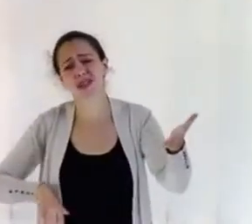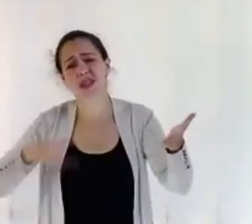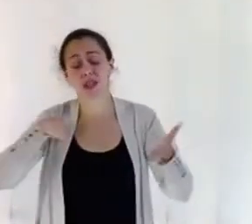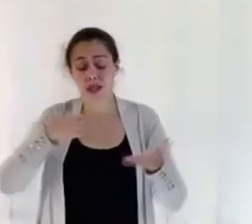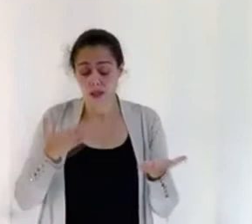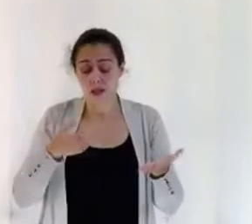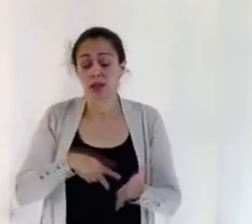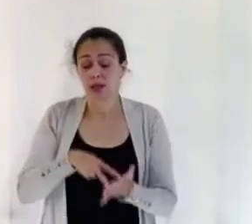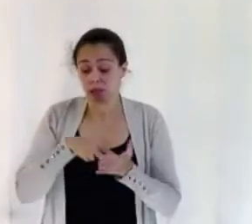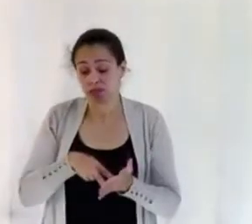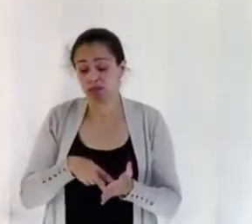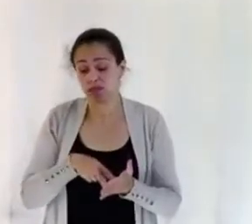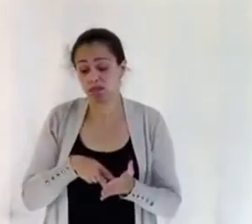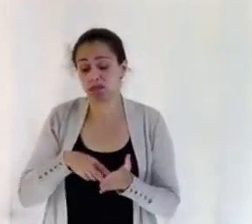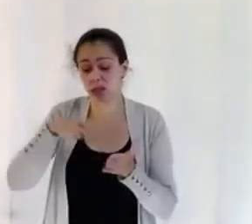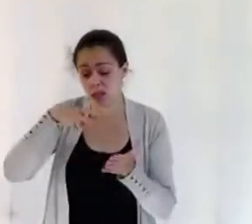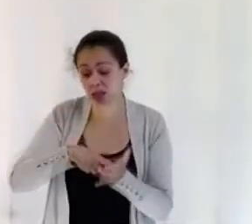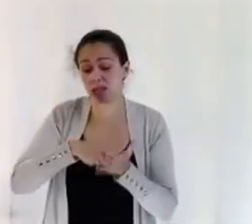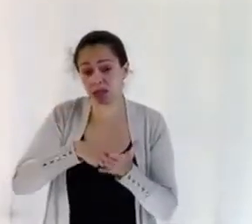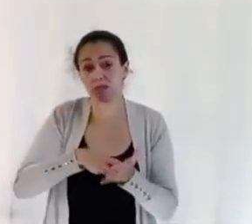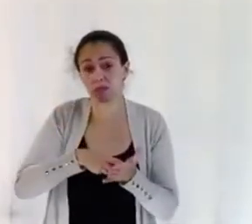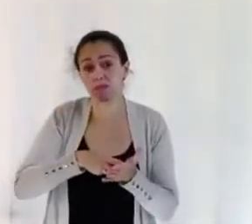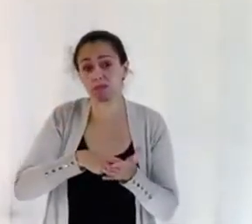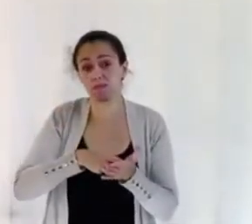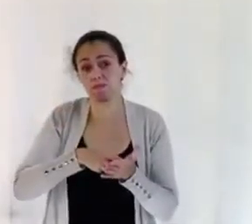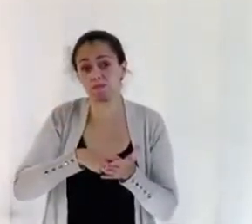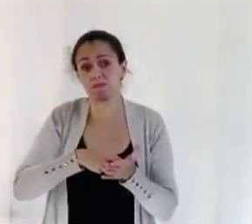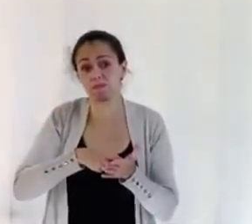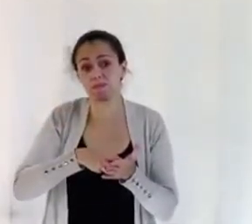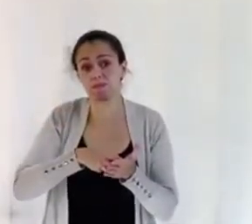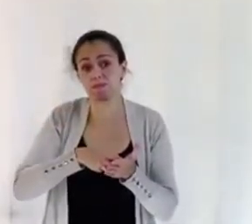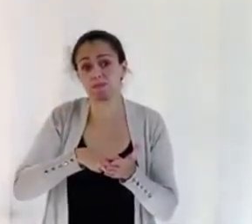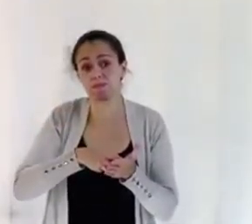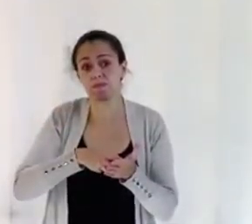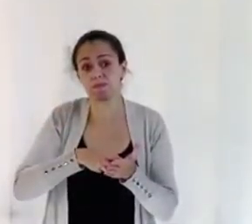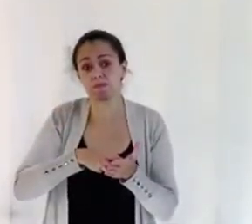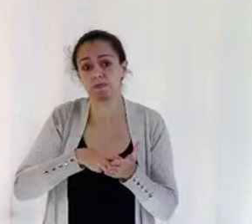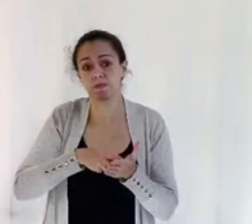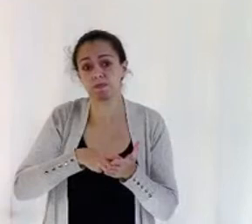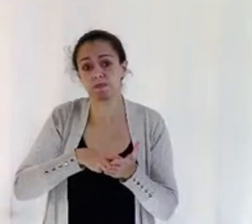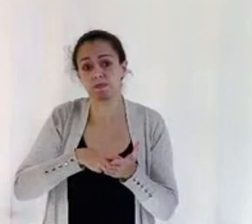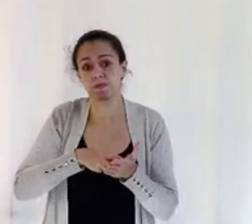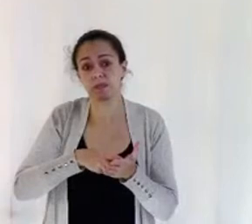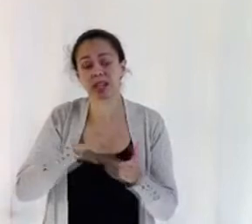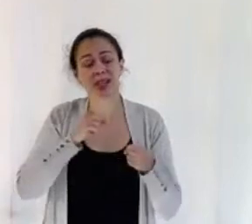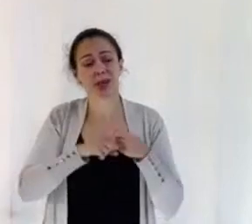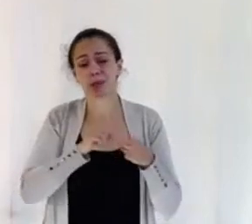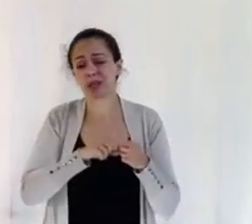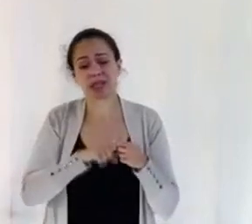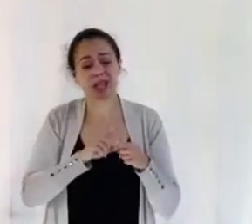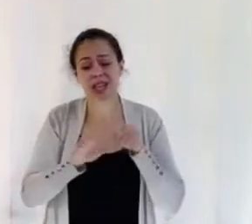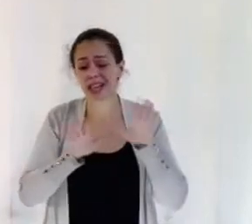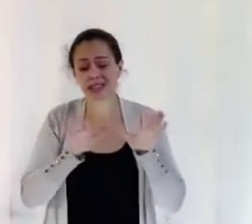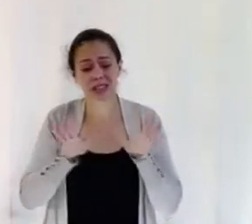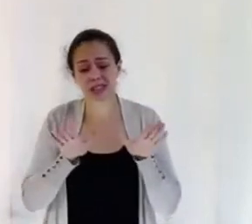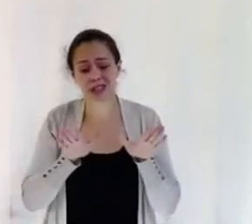para que no momento que aquela ovelha precisar, mesmo que tenhamos sofrido com o que ela nos